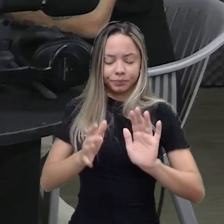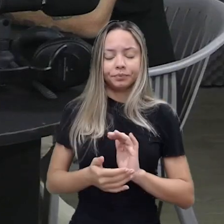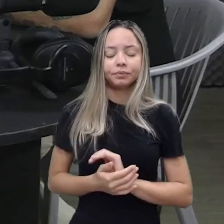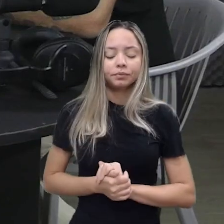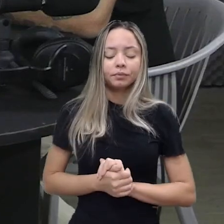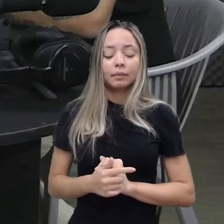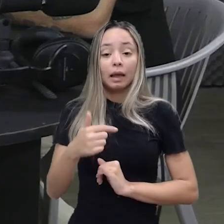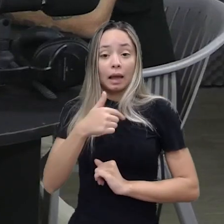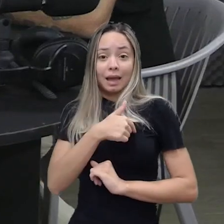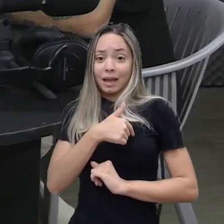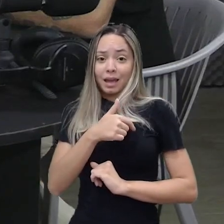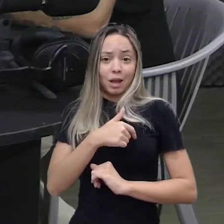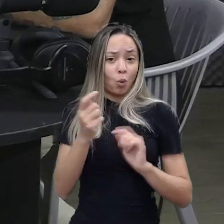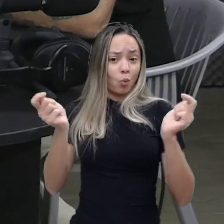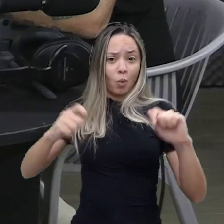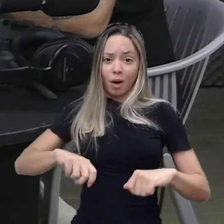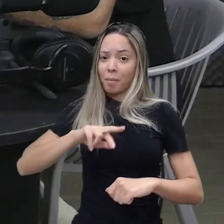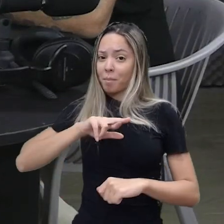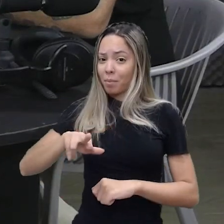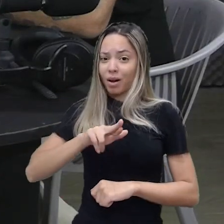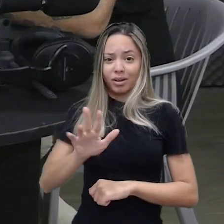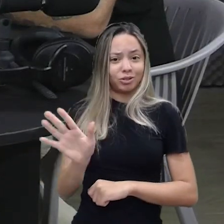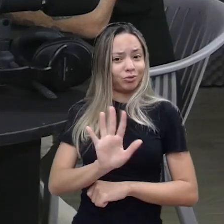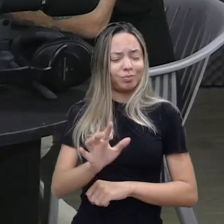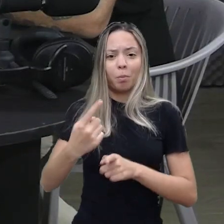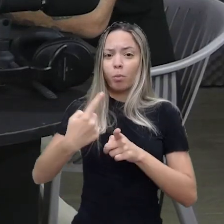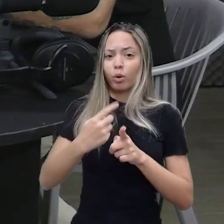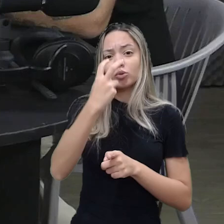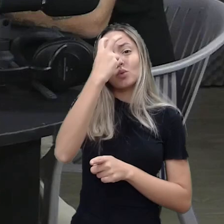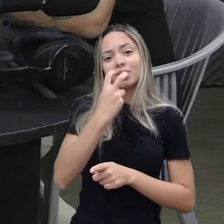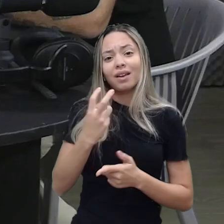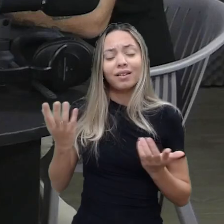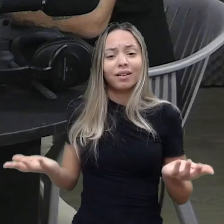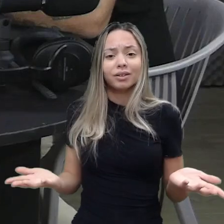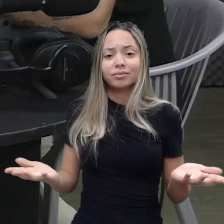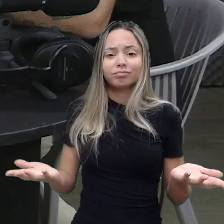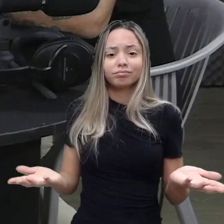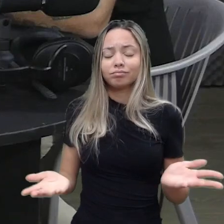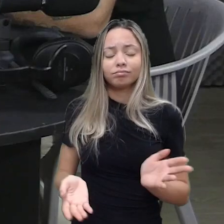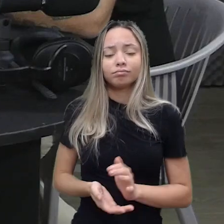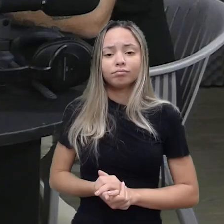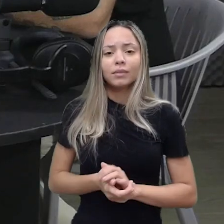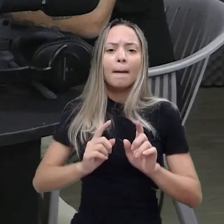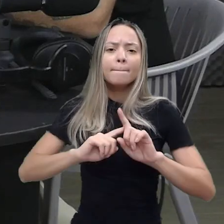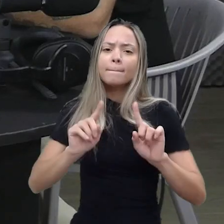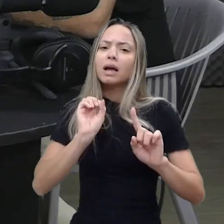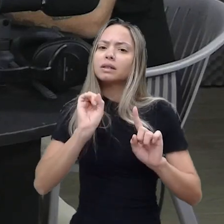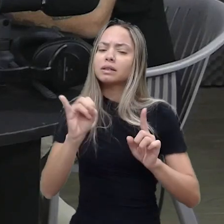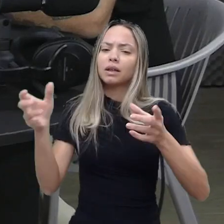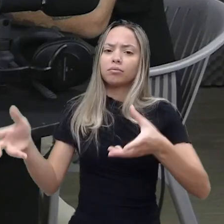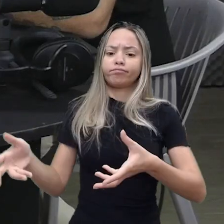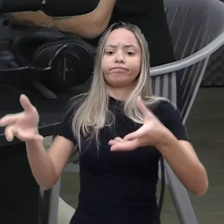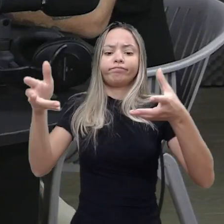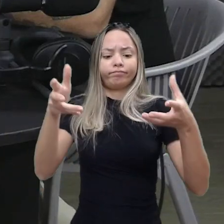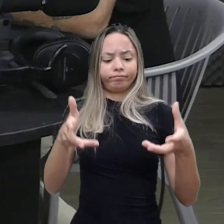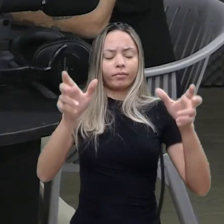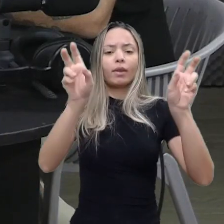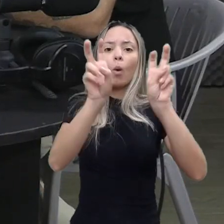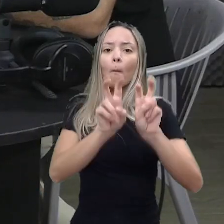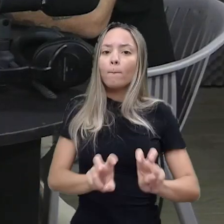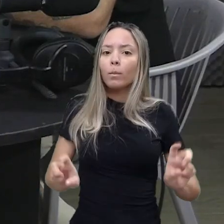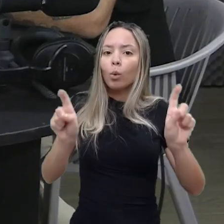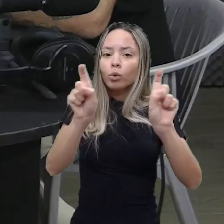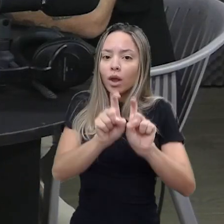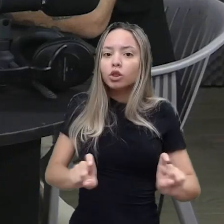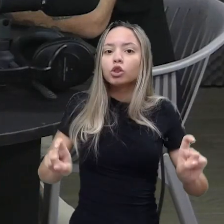eu realmente vou ser incapaz de usar esse computador, por ser uma pessoa cega, né? Mas se você me der um computador que ele